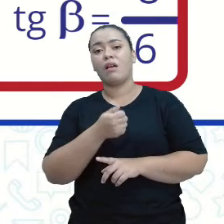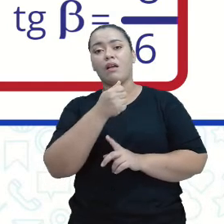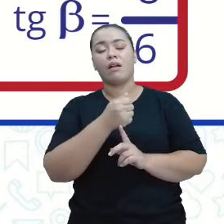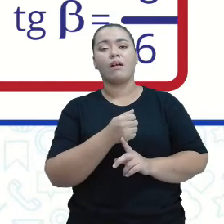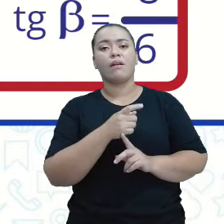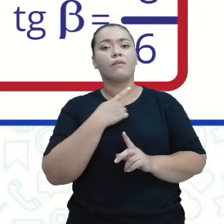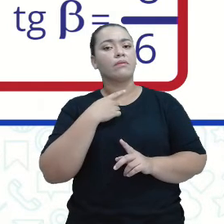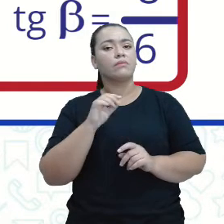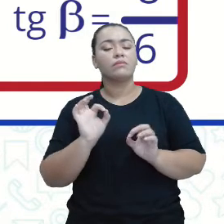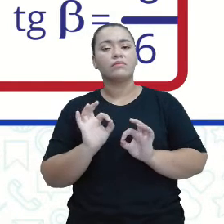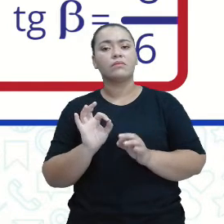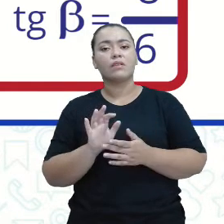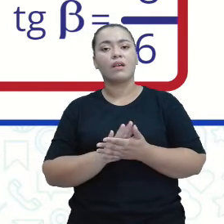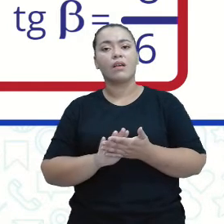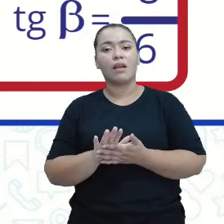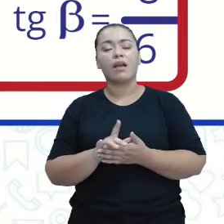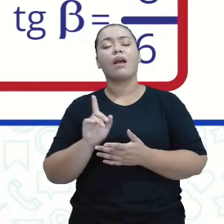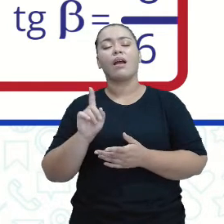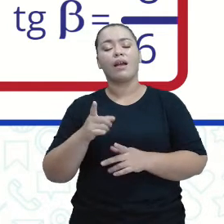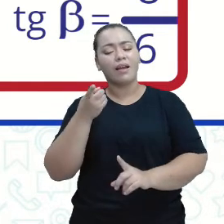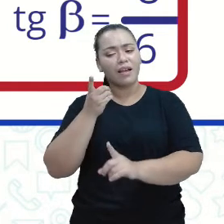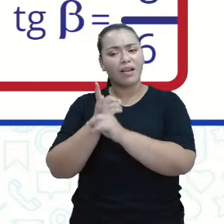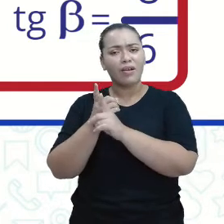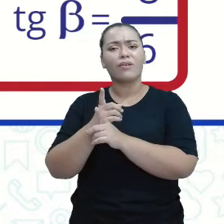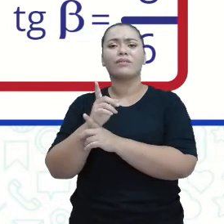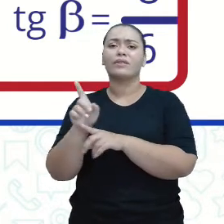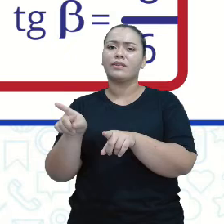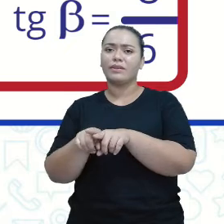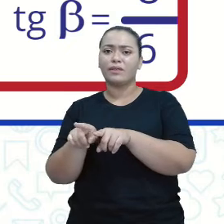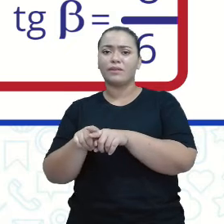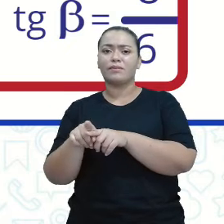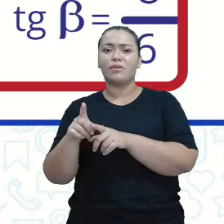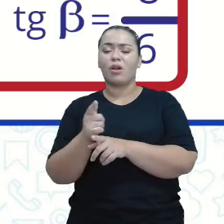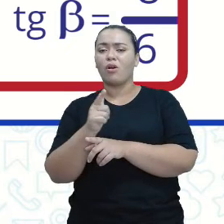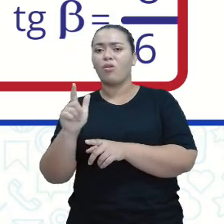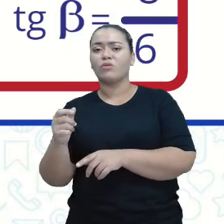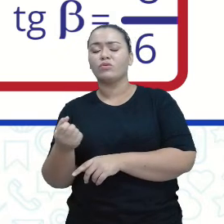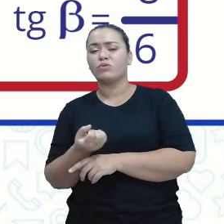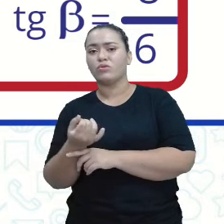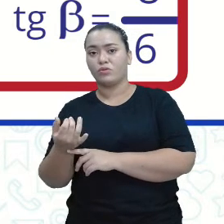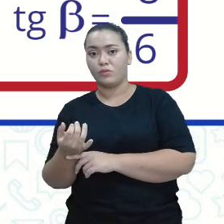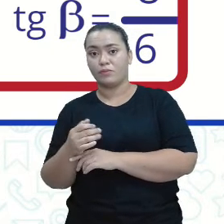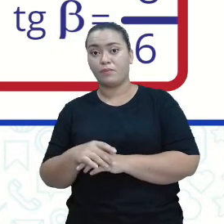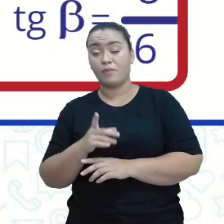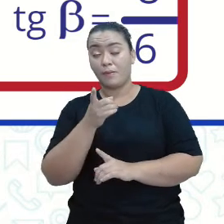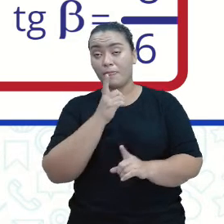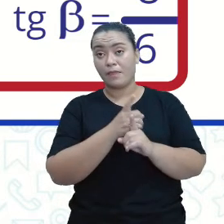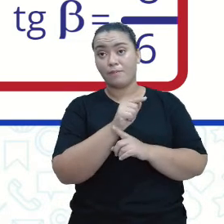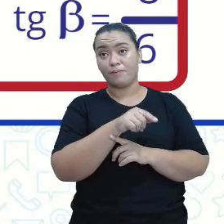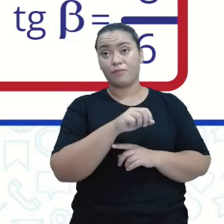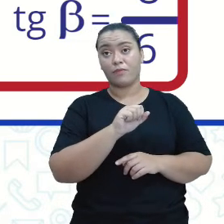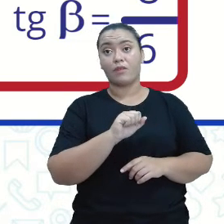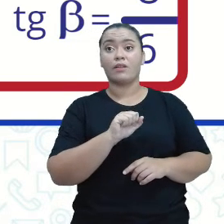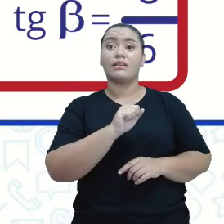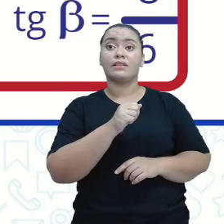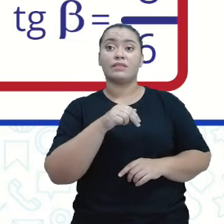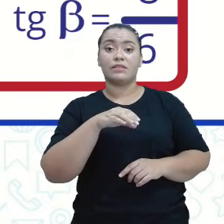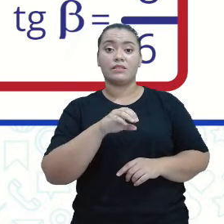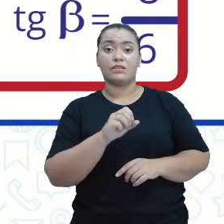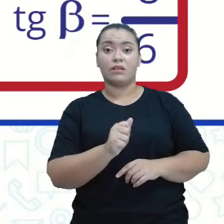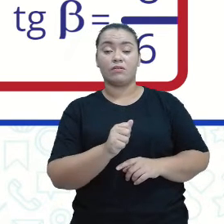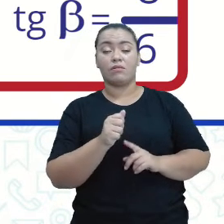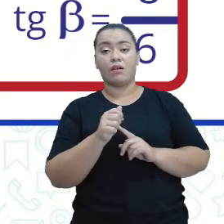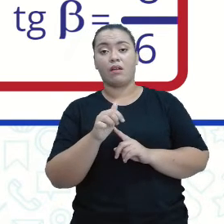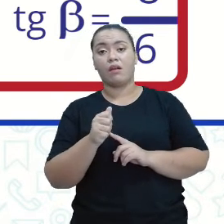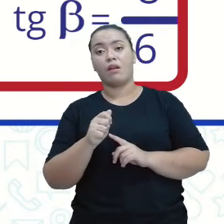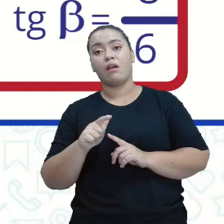calcular, a gente encontra o seno, o cosseno e a tangente de beta, certo? Então, a gente não encontrou aí que o seno de alfa é 6 sobre 10, então